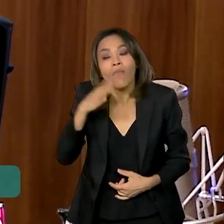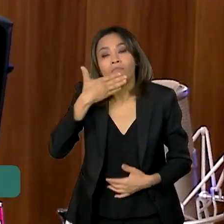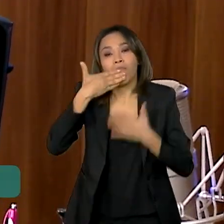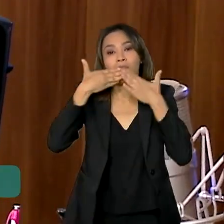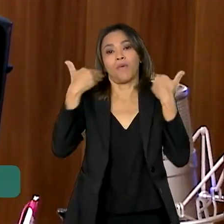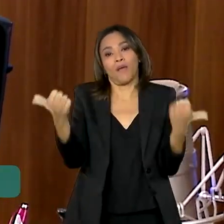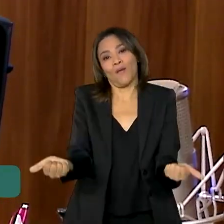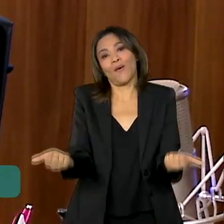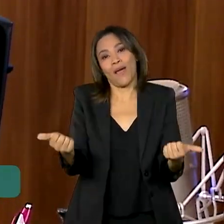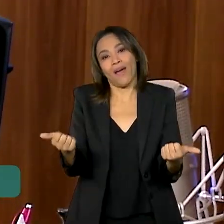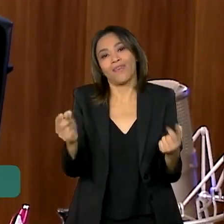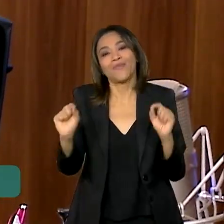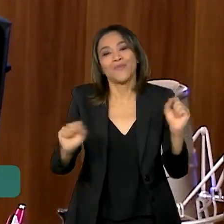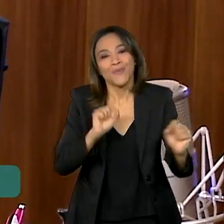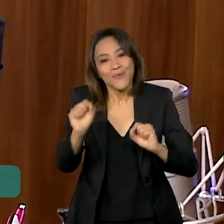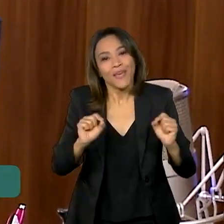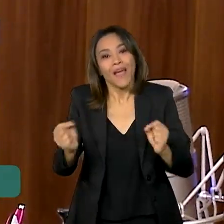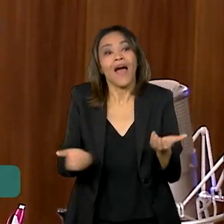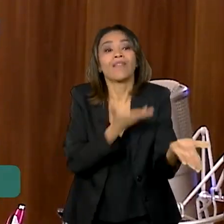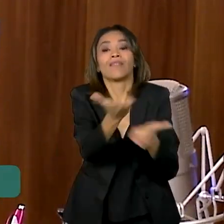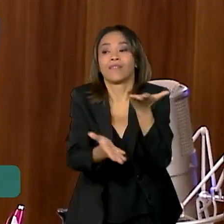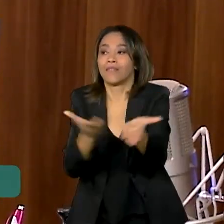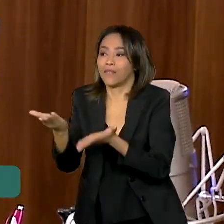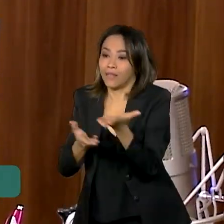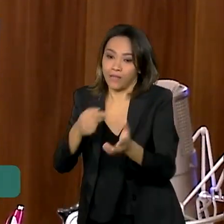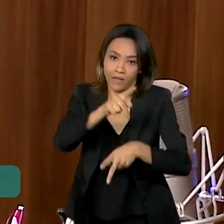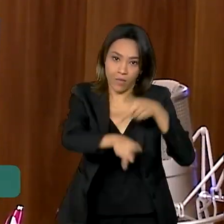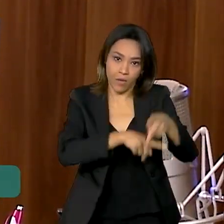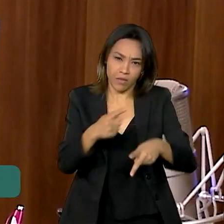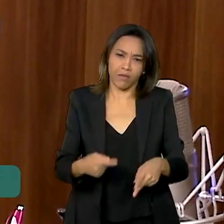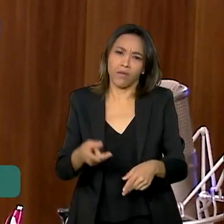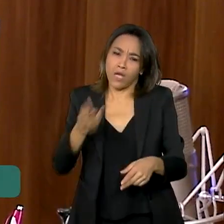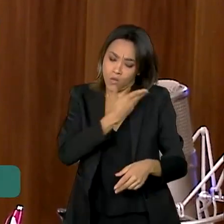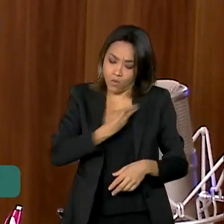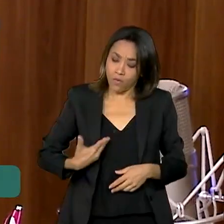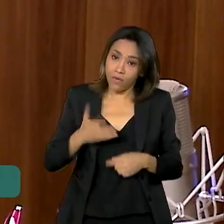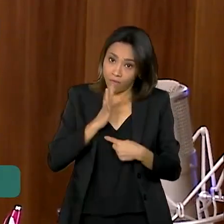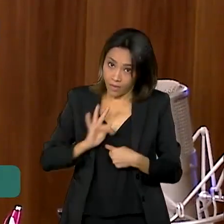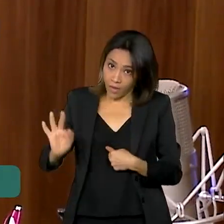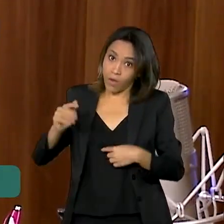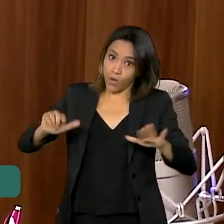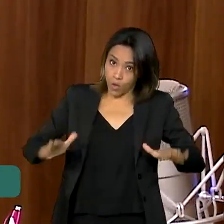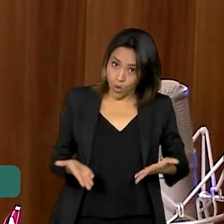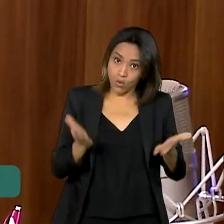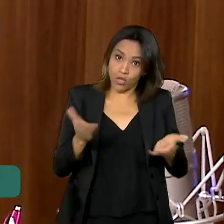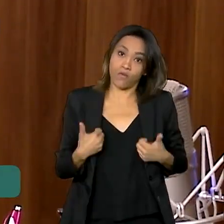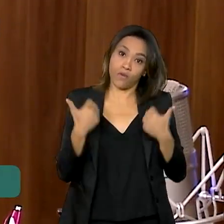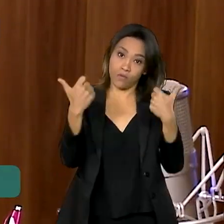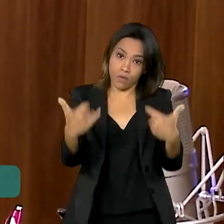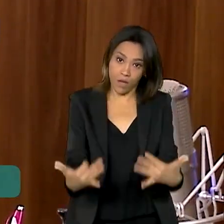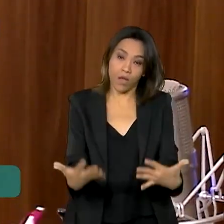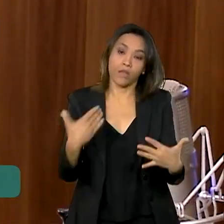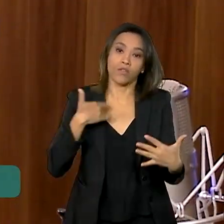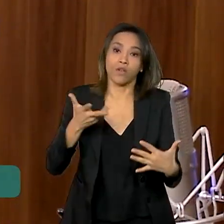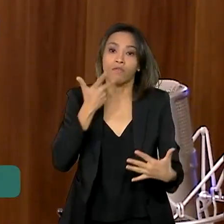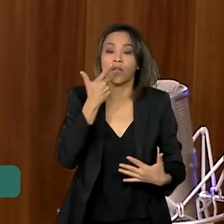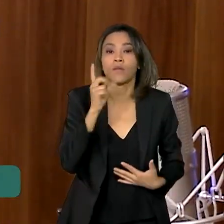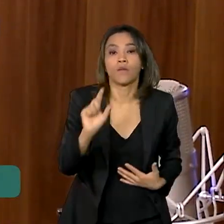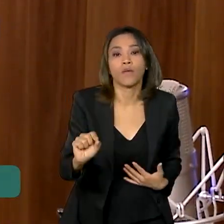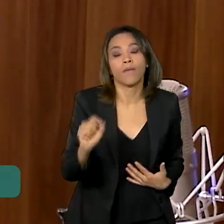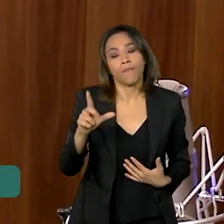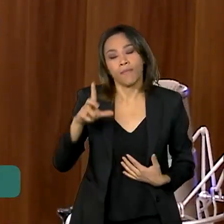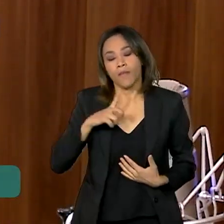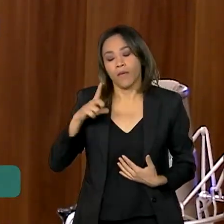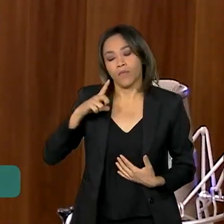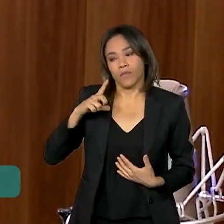capacidade de atender a população. Então, desde diretamente no governo federal, né? E aí hoje foi falado aqui, como eu disse, né? A gente tem tanto